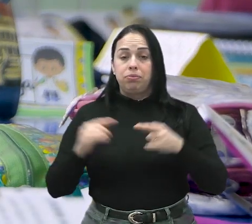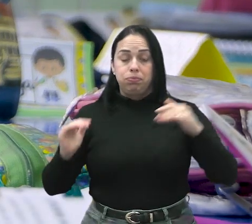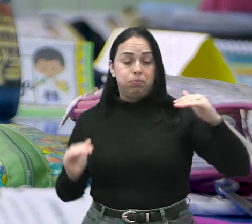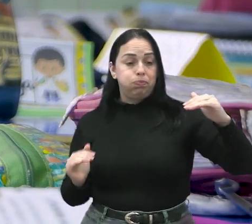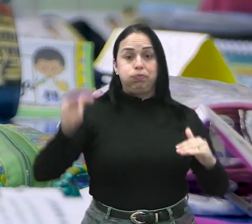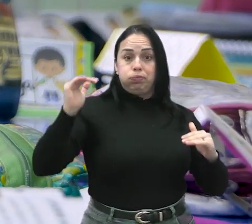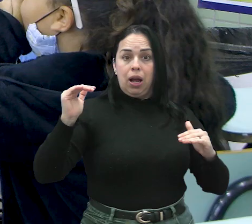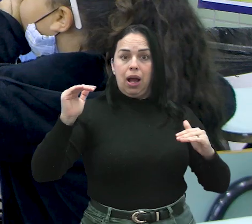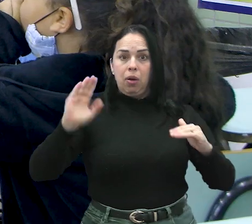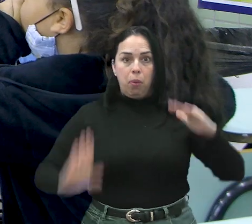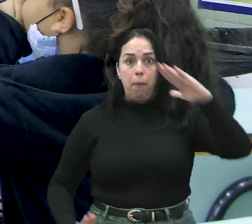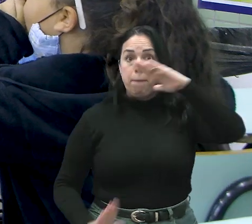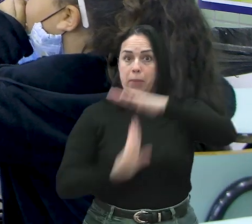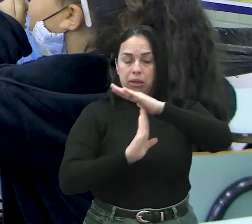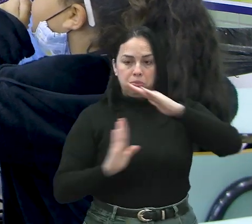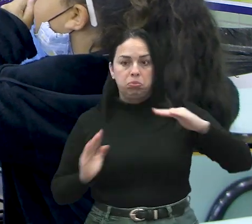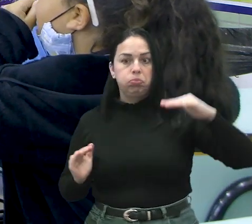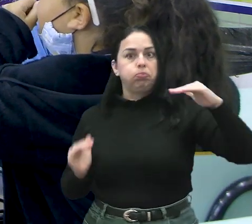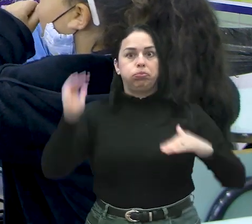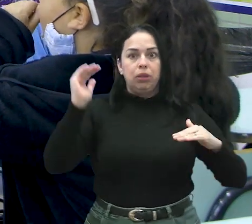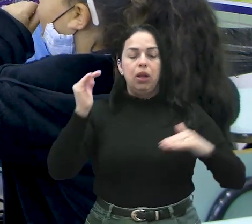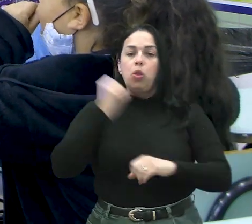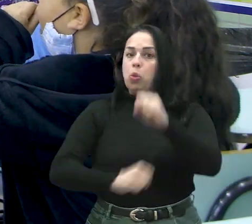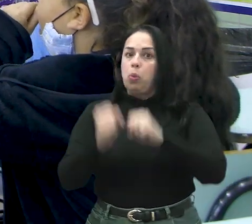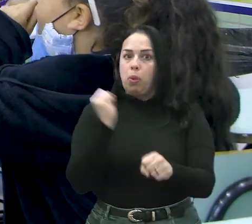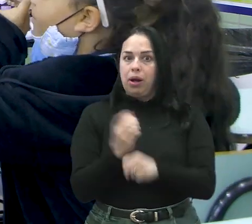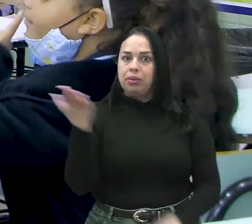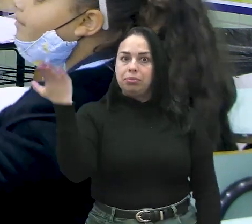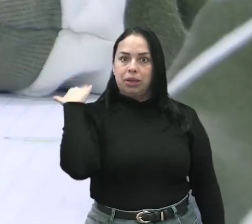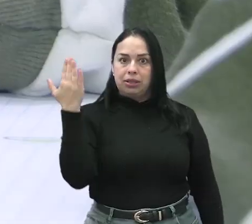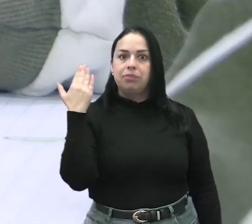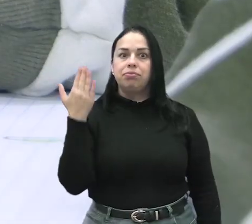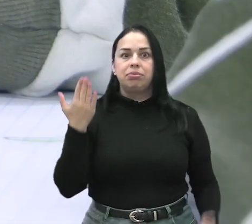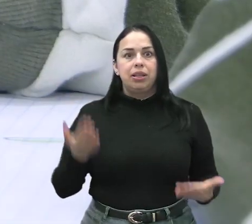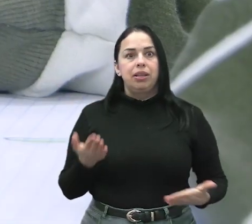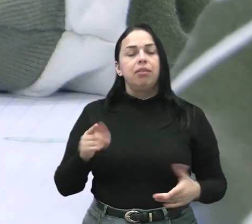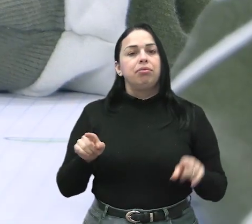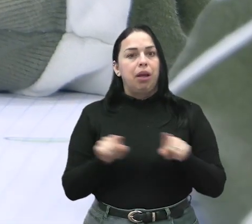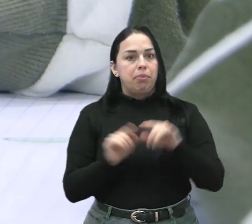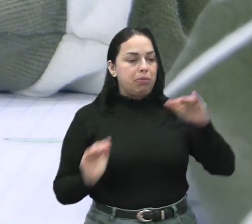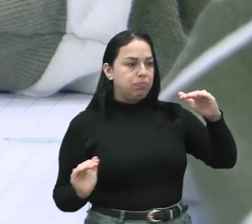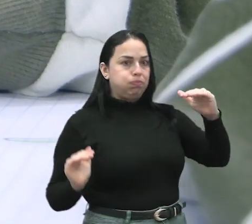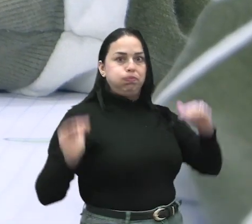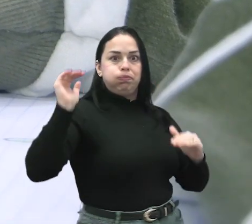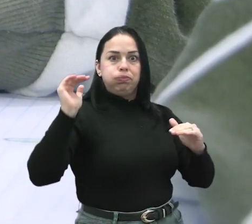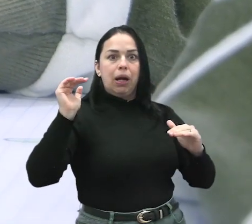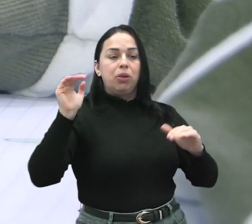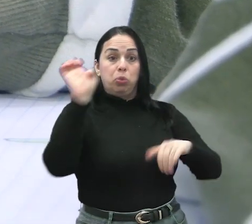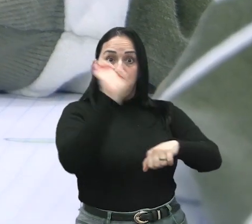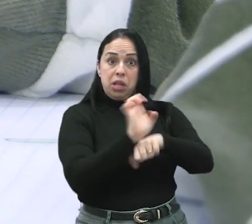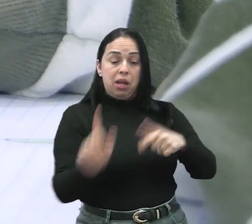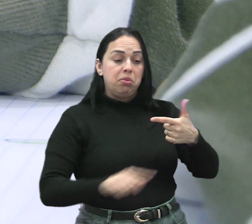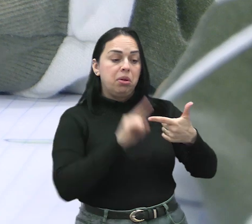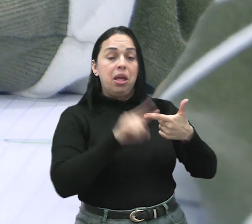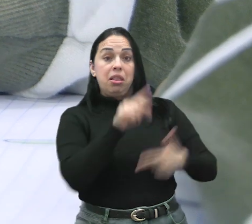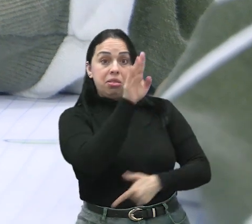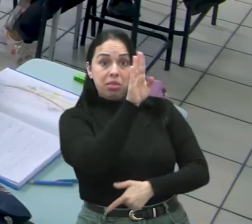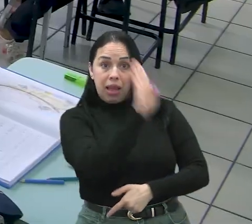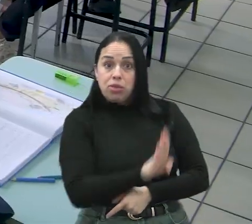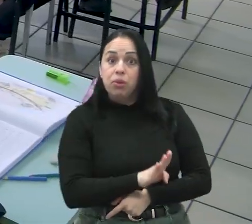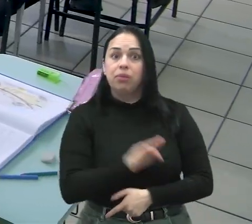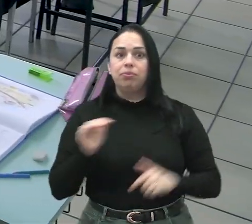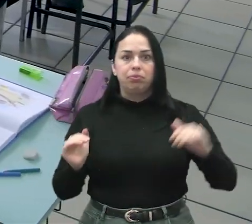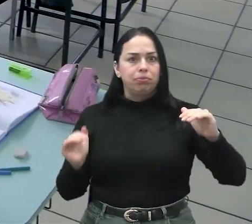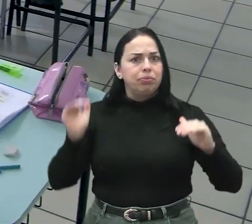a própria meta de alfabetização em 2024 e ainda superou as médias do estado e nacional.